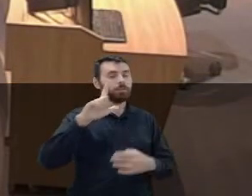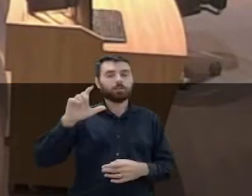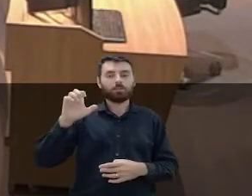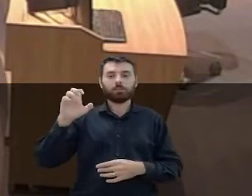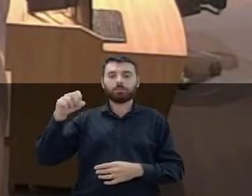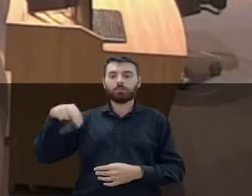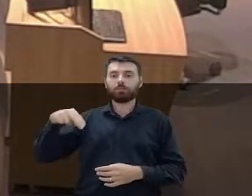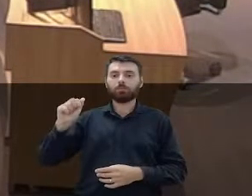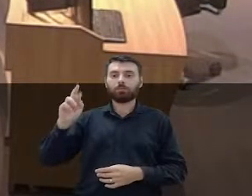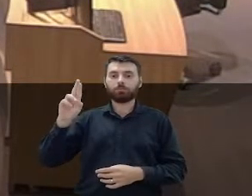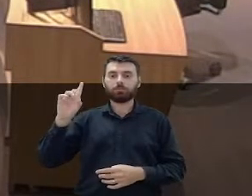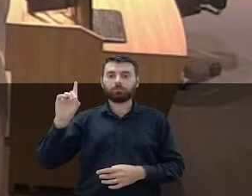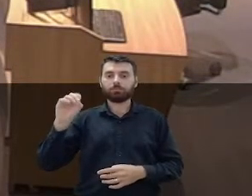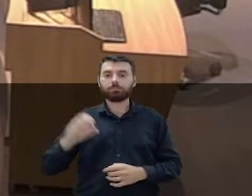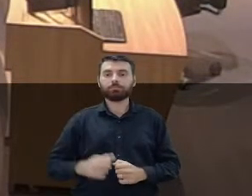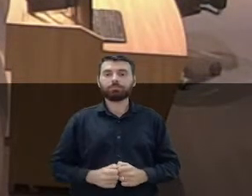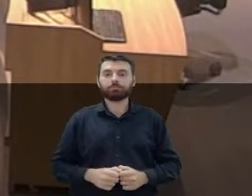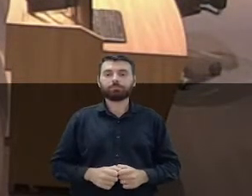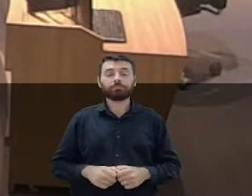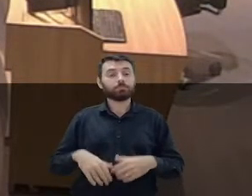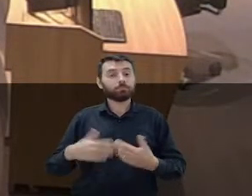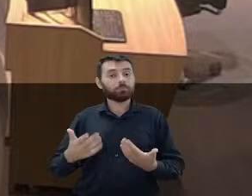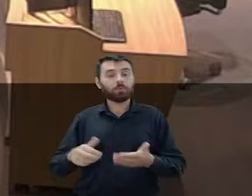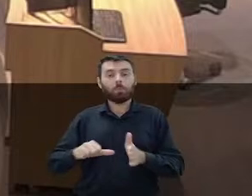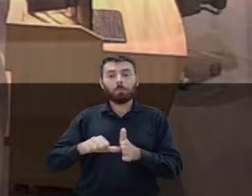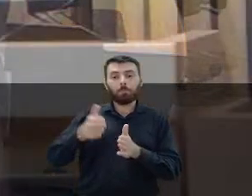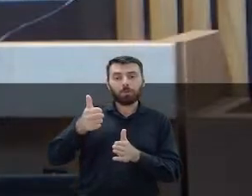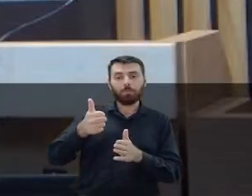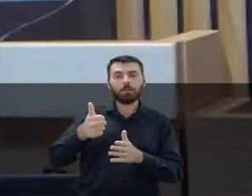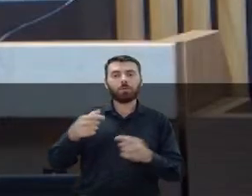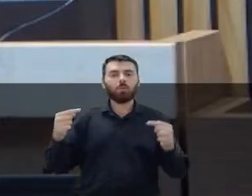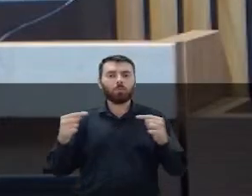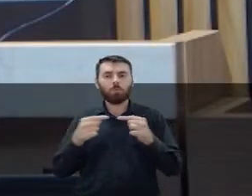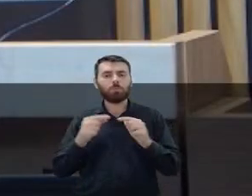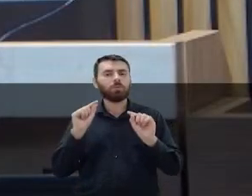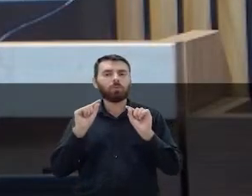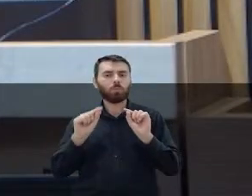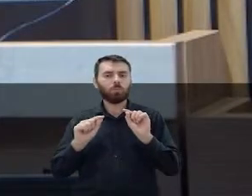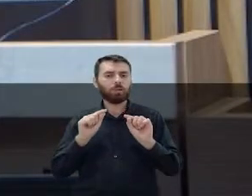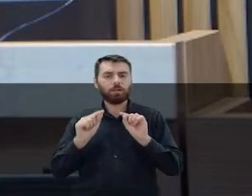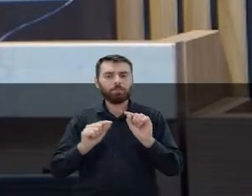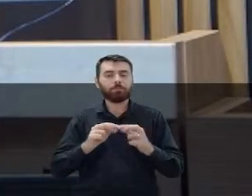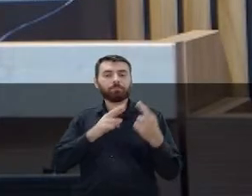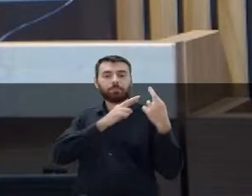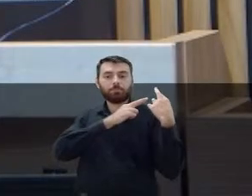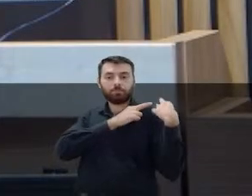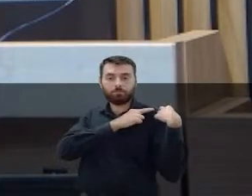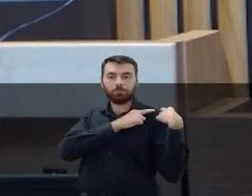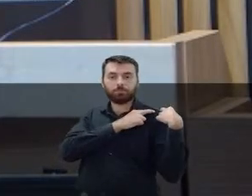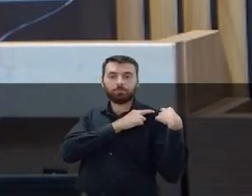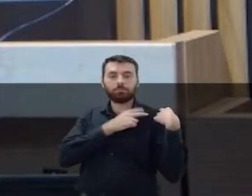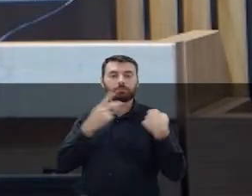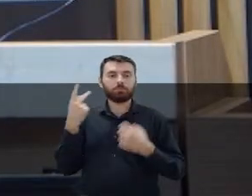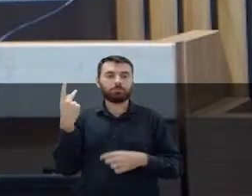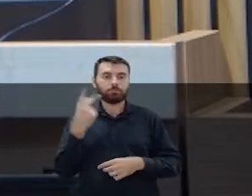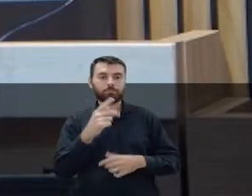Então, vamos, a primeira questão aqui é responsabilidade civil do empregador, doença